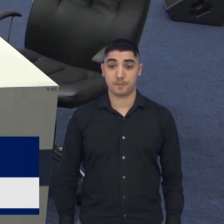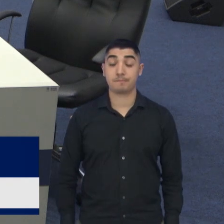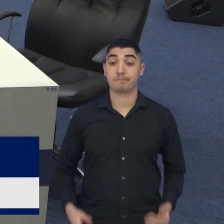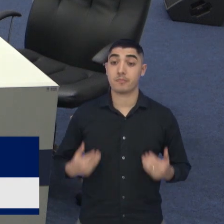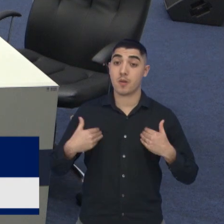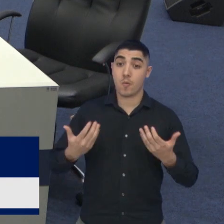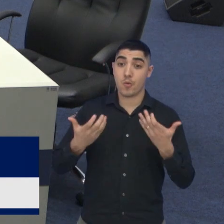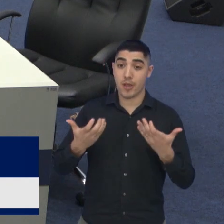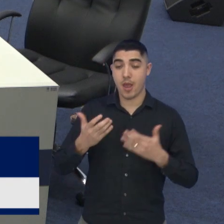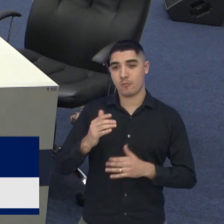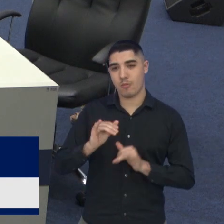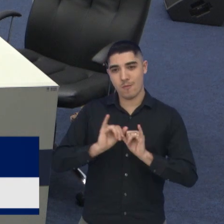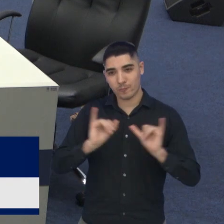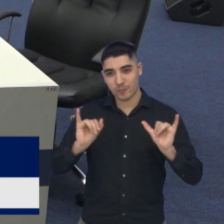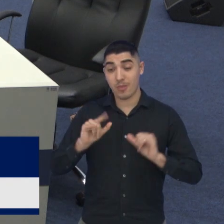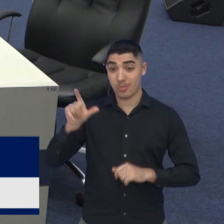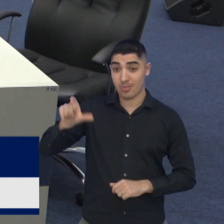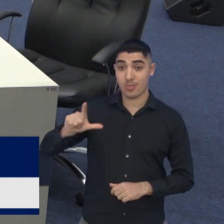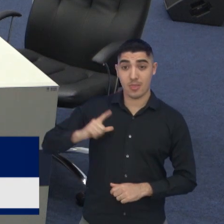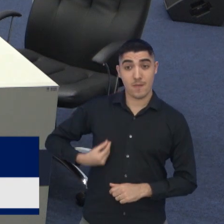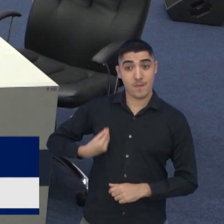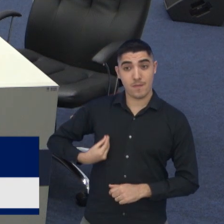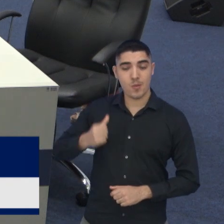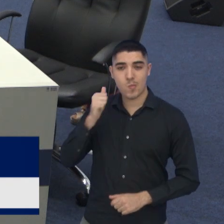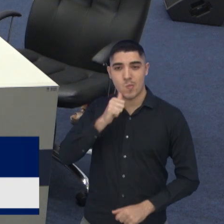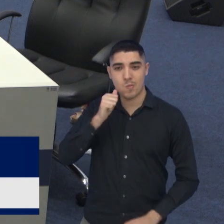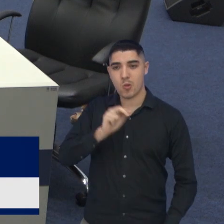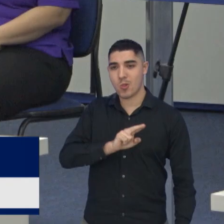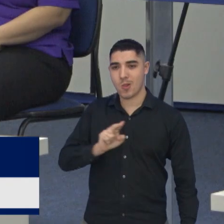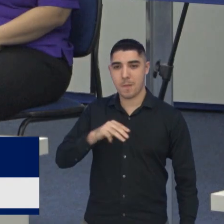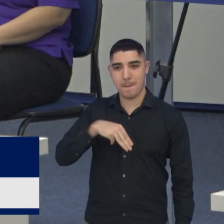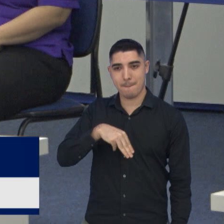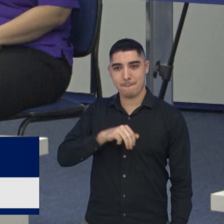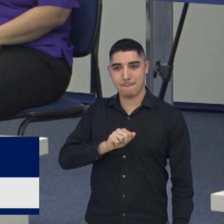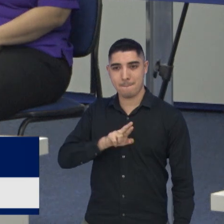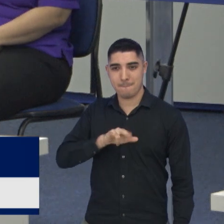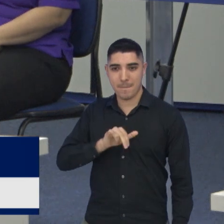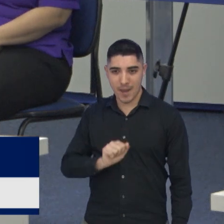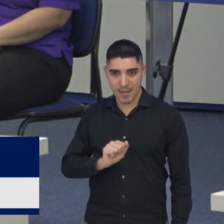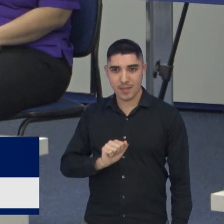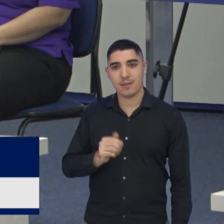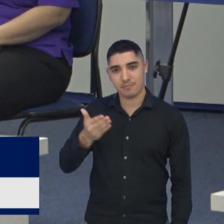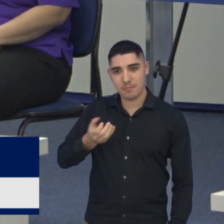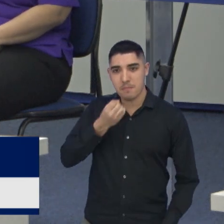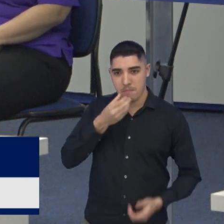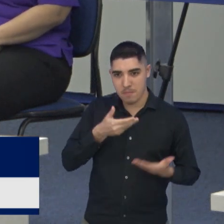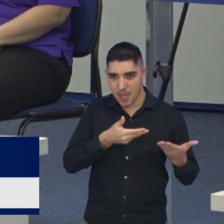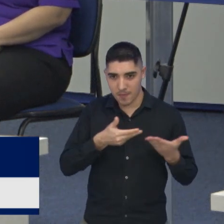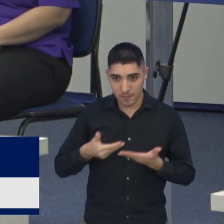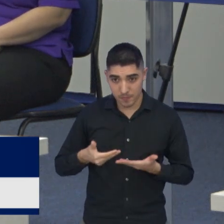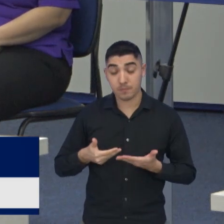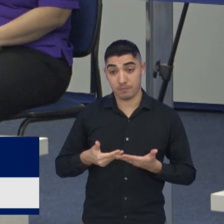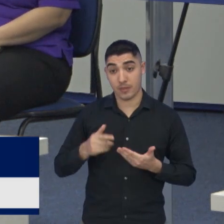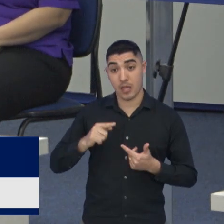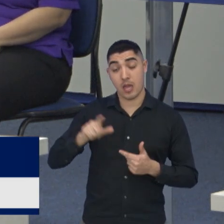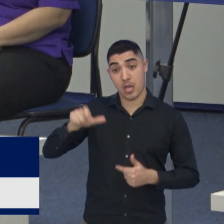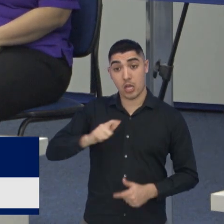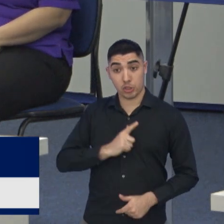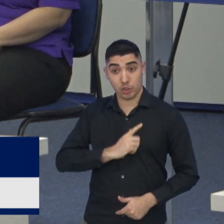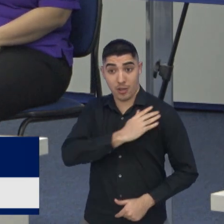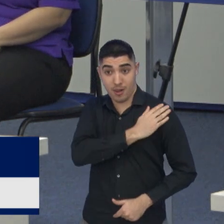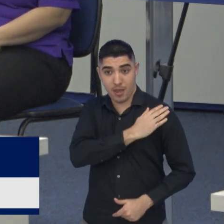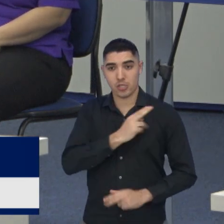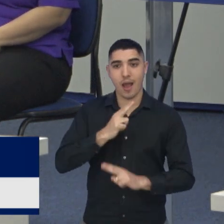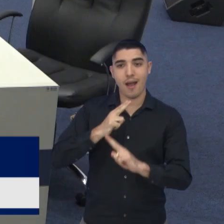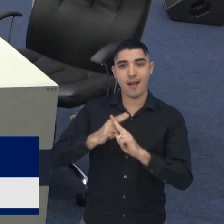registrar a presença aqui da Maria Oliveira. Seja bem-vinda, Maria. É gerente-geral da Caixa Econômica Federal